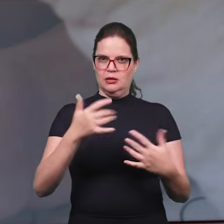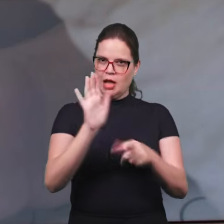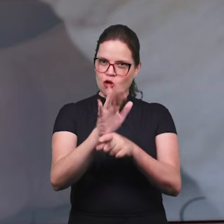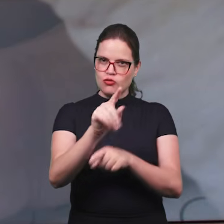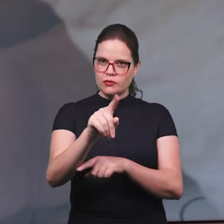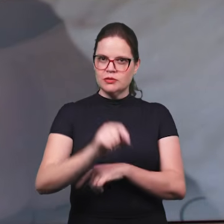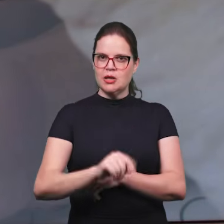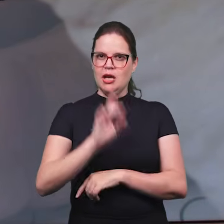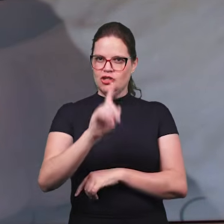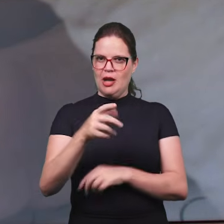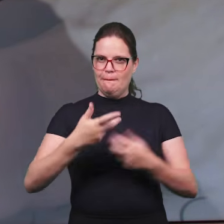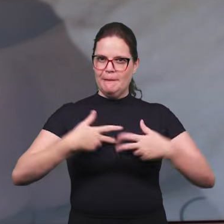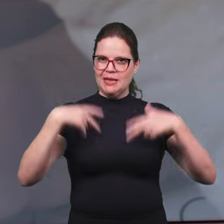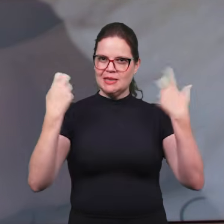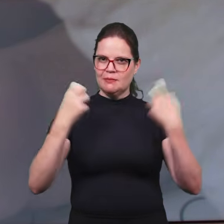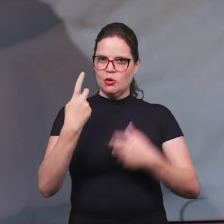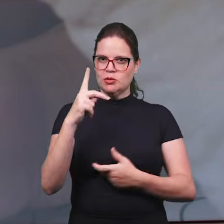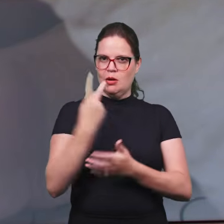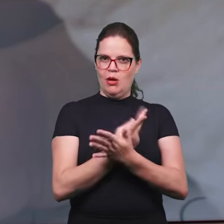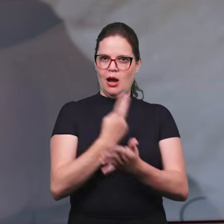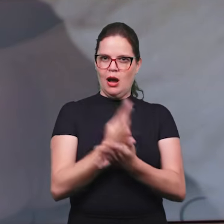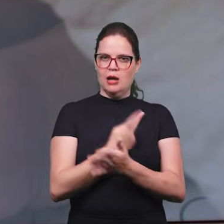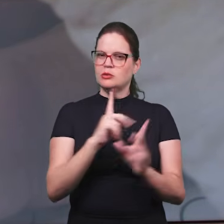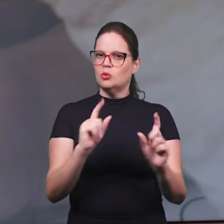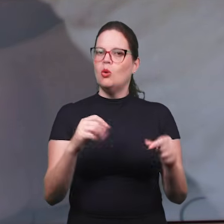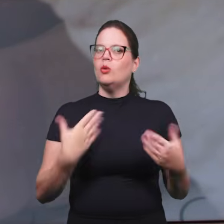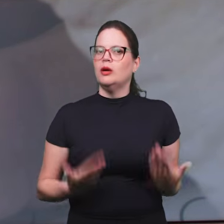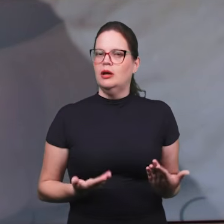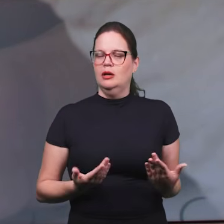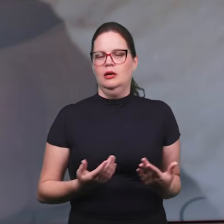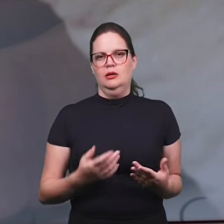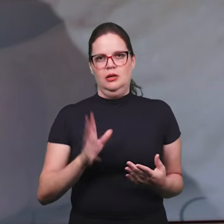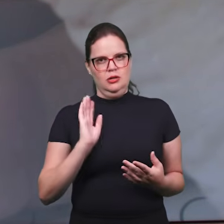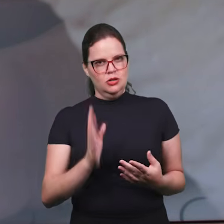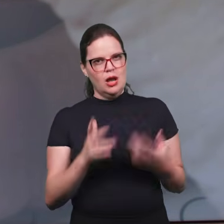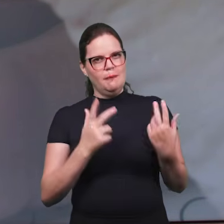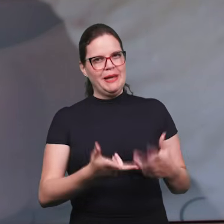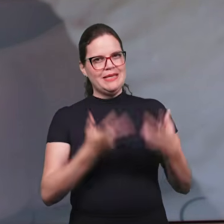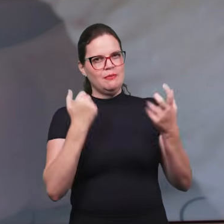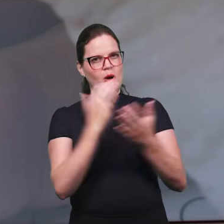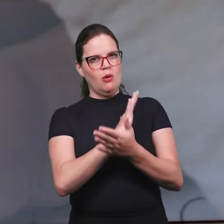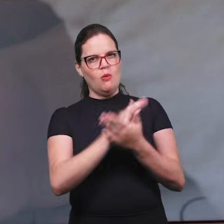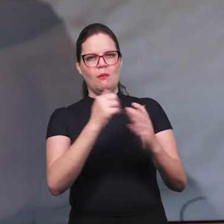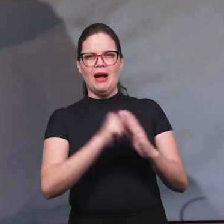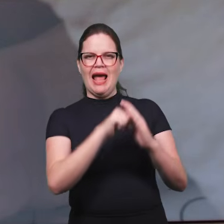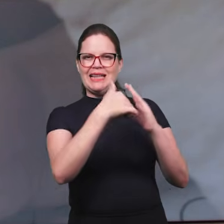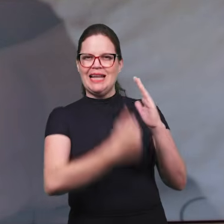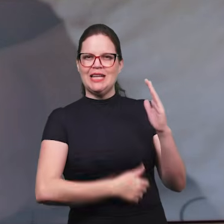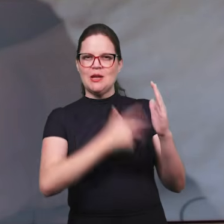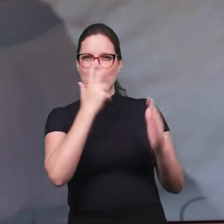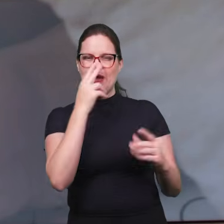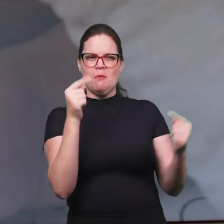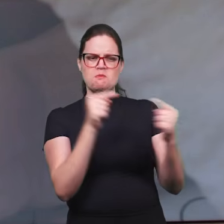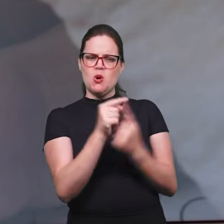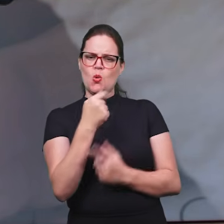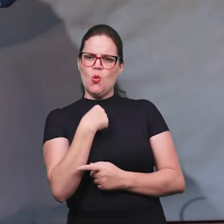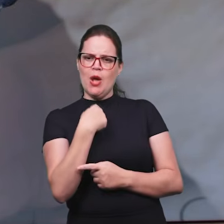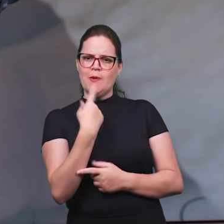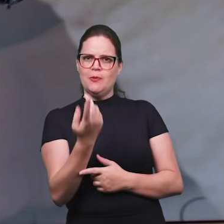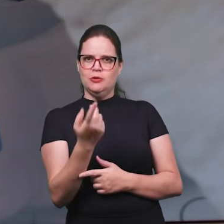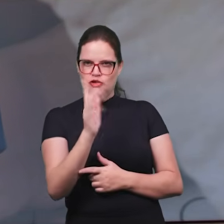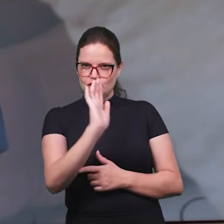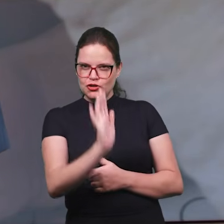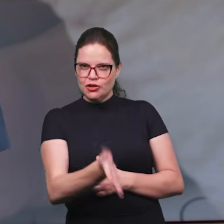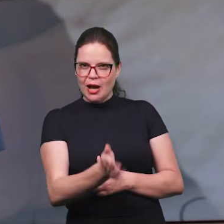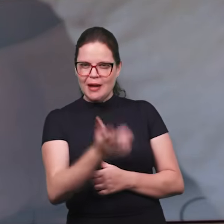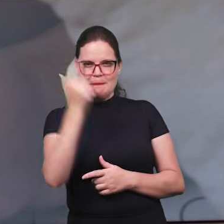ajudando? Você já identificou eventualmente os erros que você está cometendo aí na sua preparação? Você está vendo uma forma prática